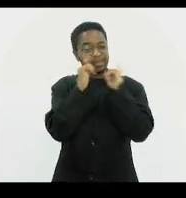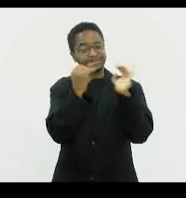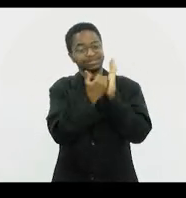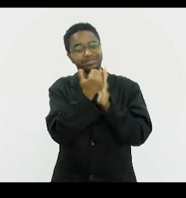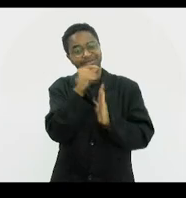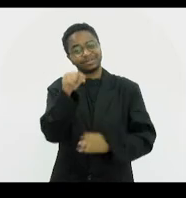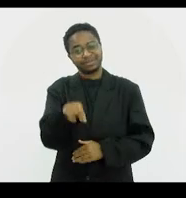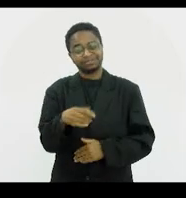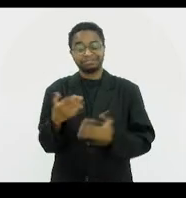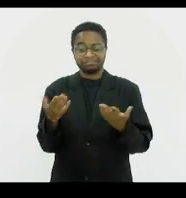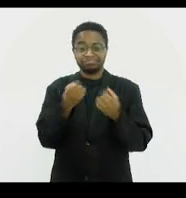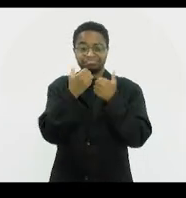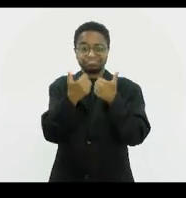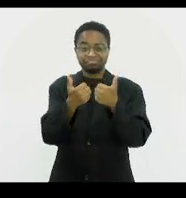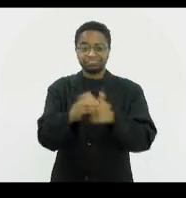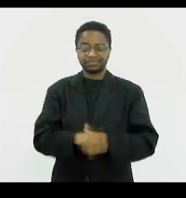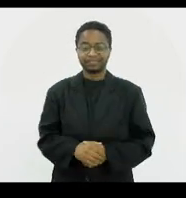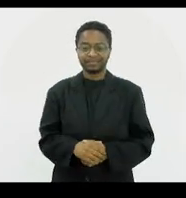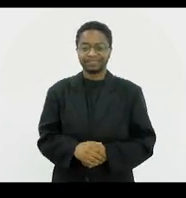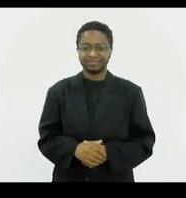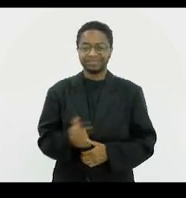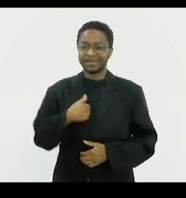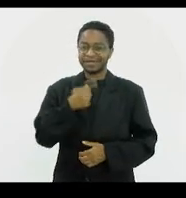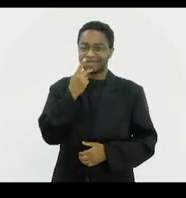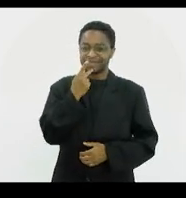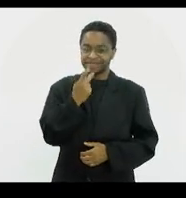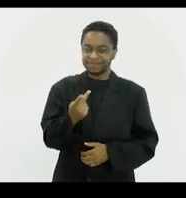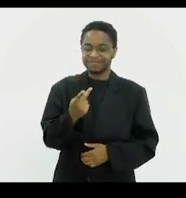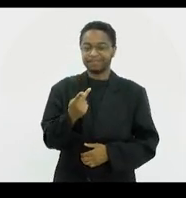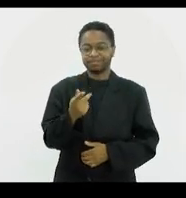está tranquilo. Aí eu falo ali no último,